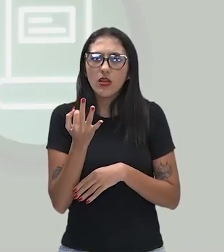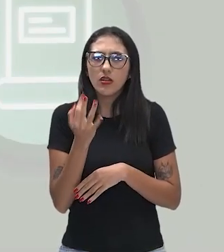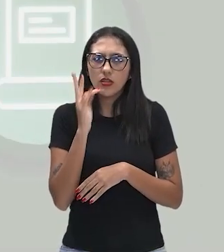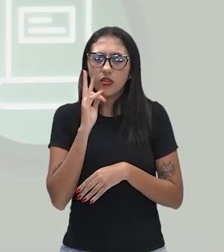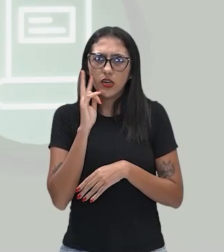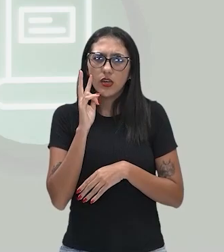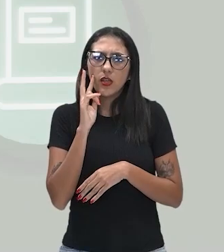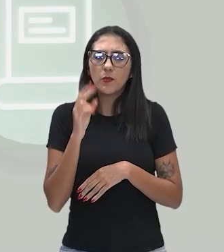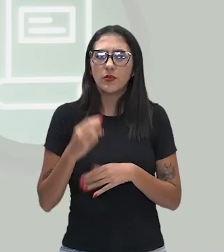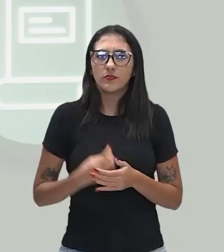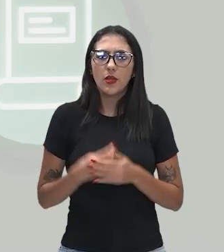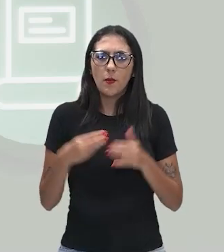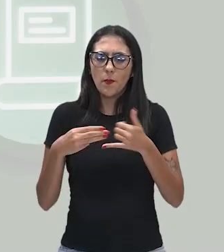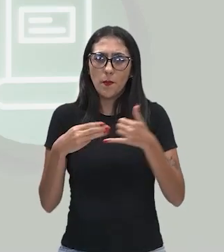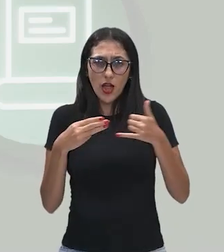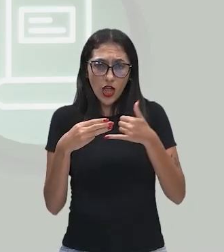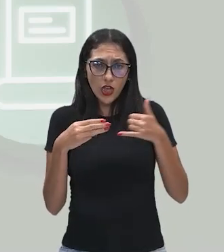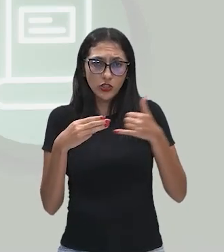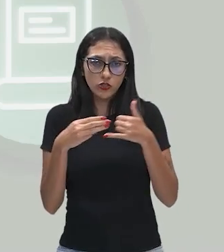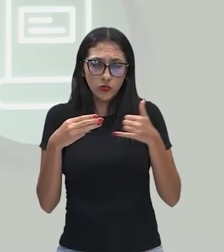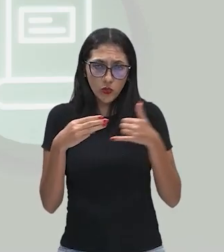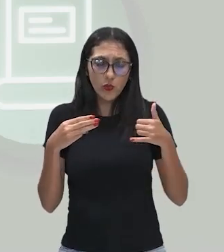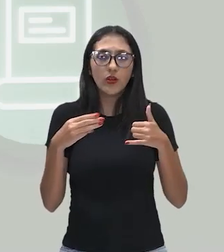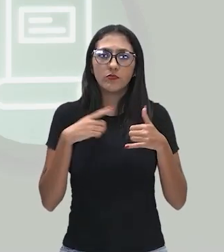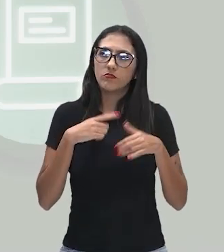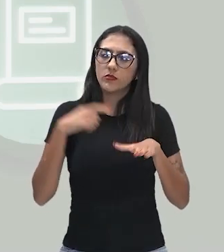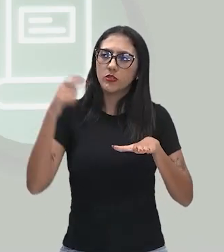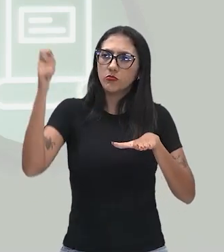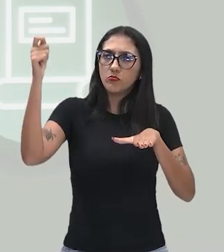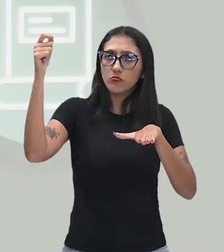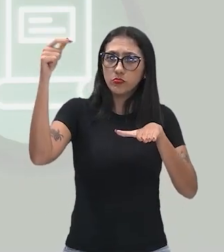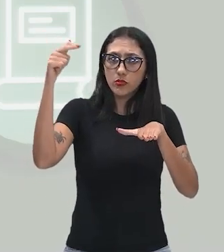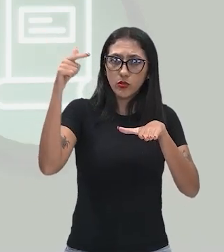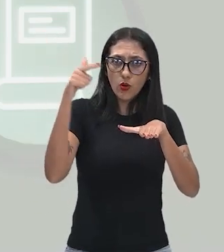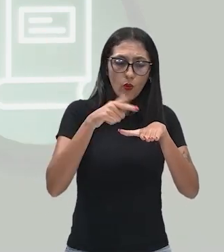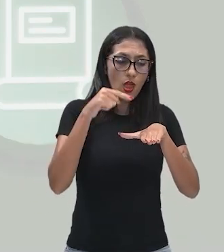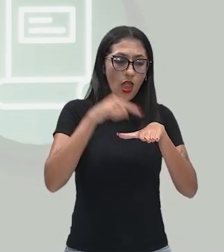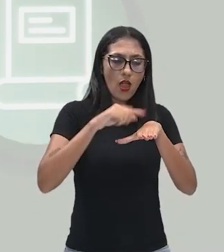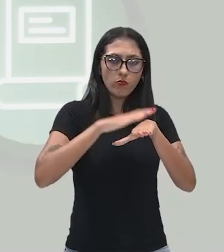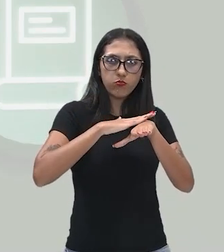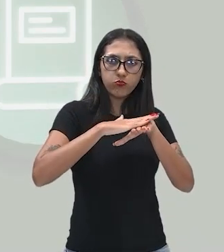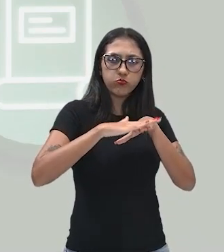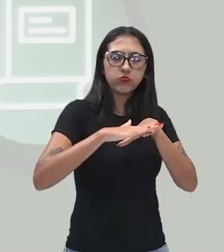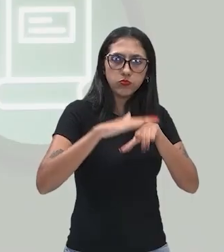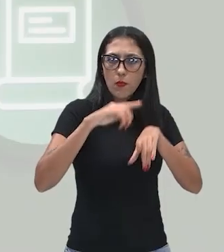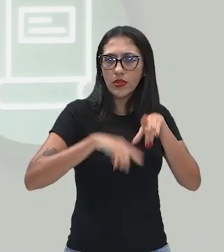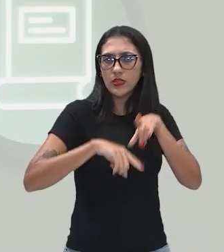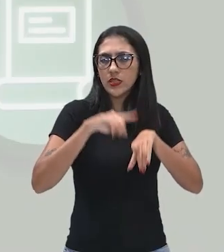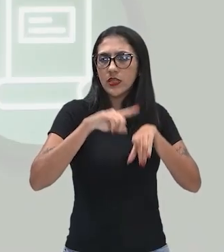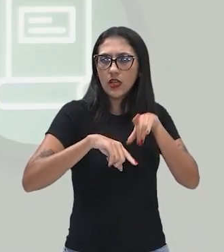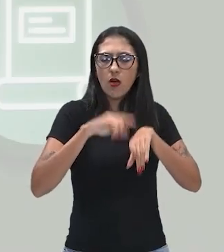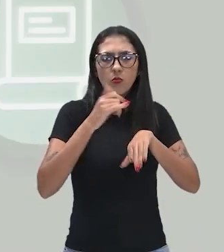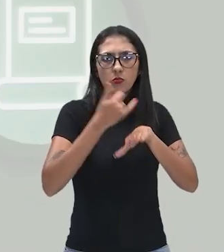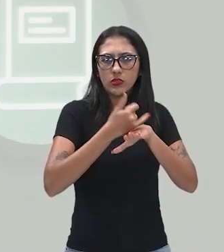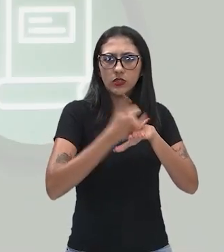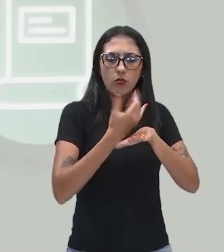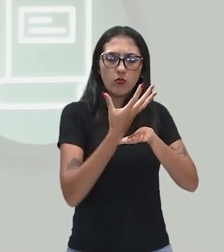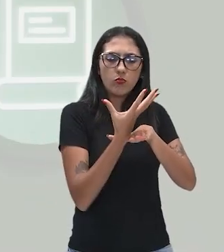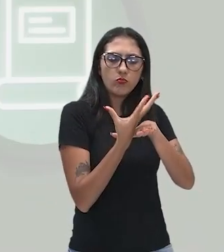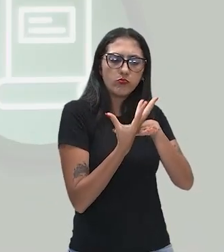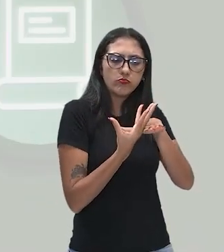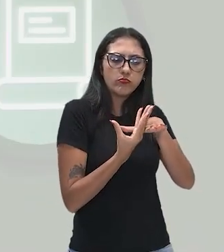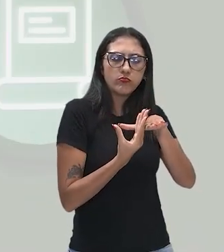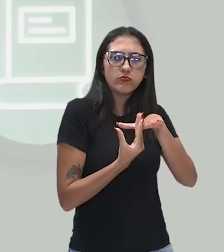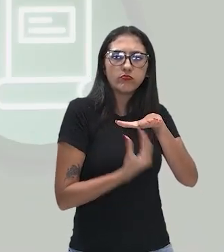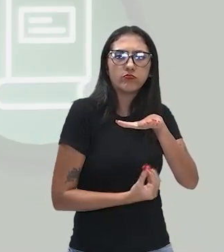Esses quantos vão interagir com a matéria, tá? Vão interagir aí com os elétrons. E aí, alguns